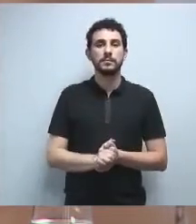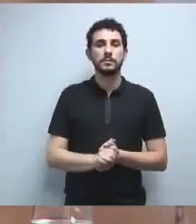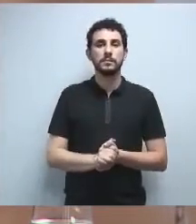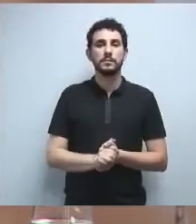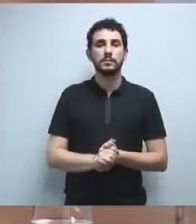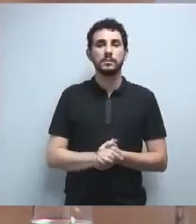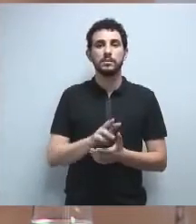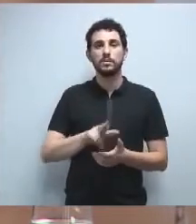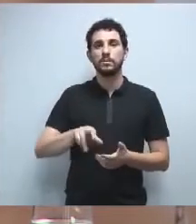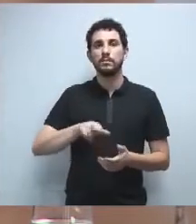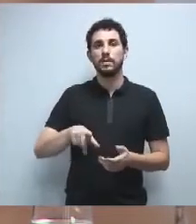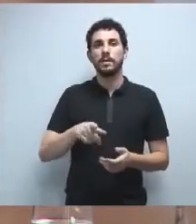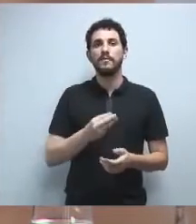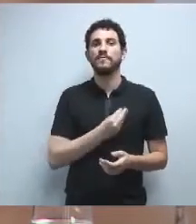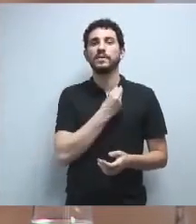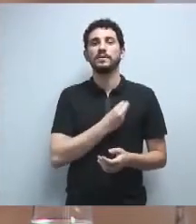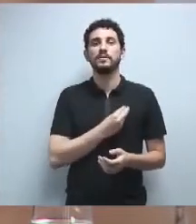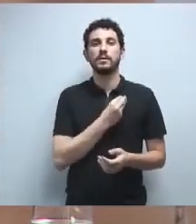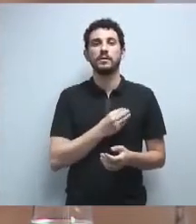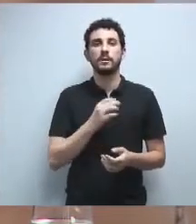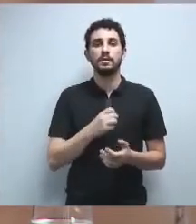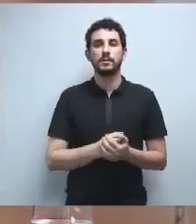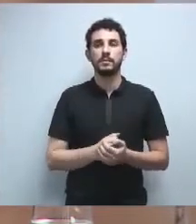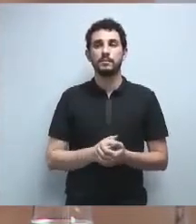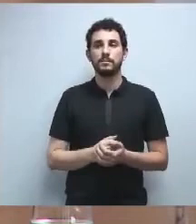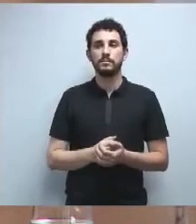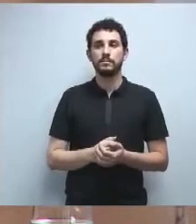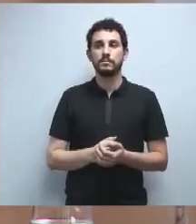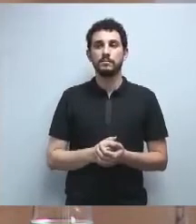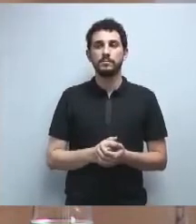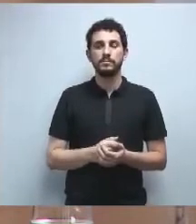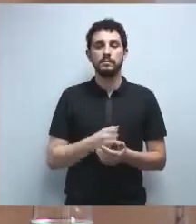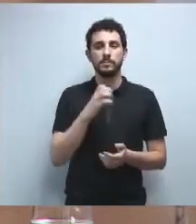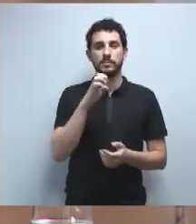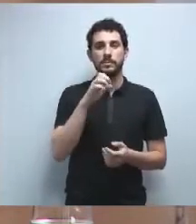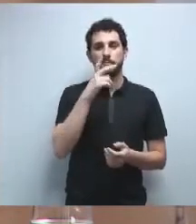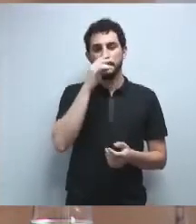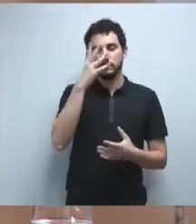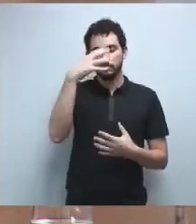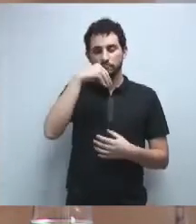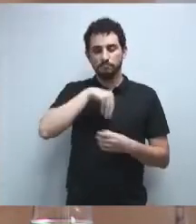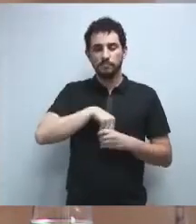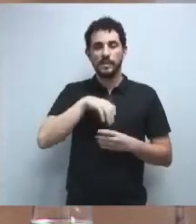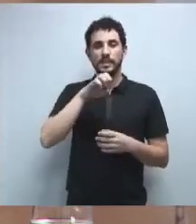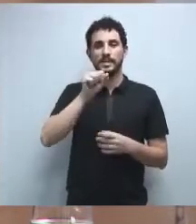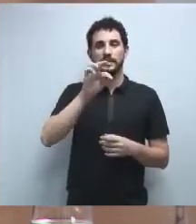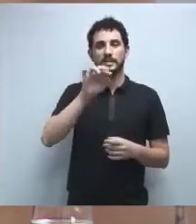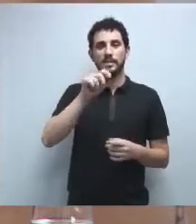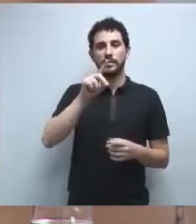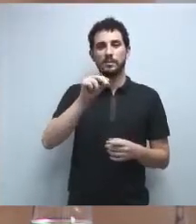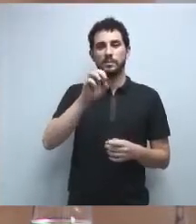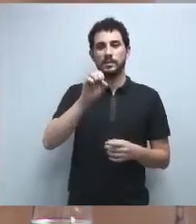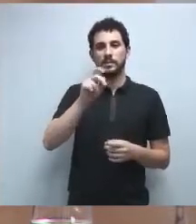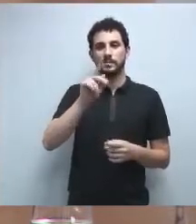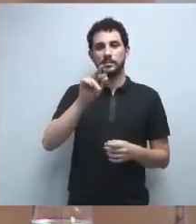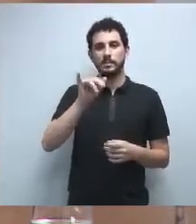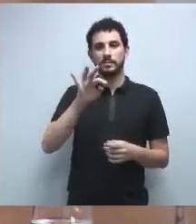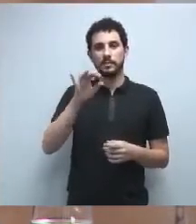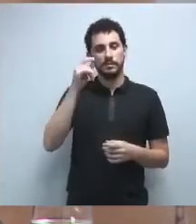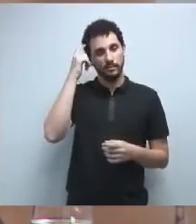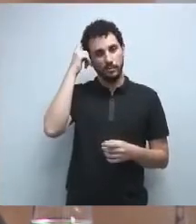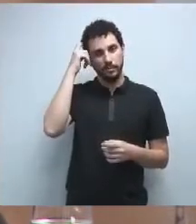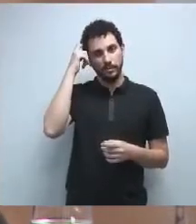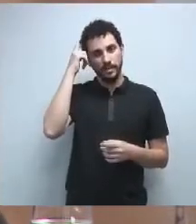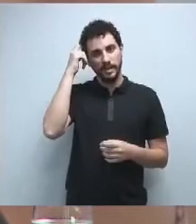etapa de vida isto é um estado de espírito eu me julgo até hoje